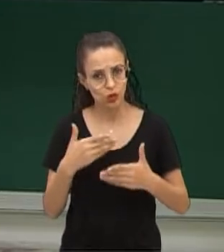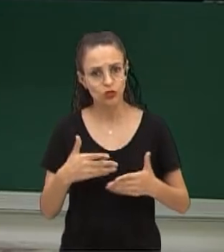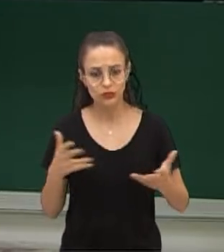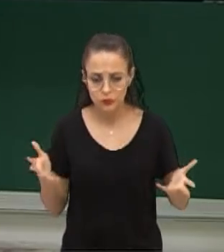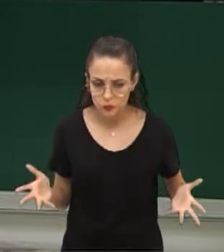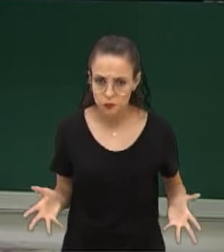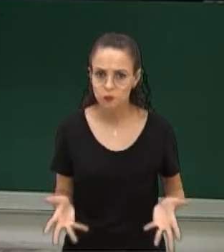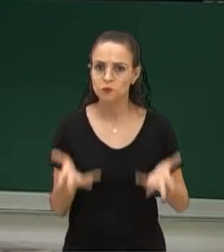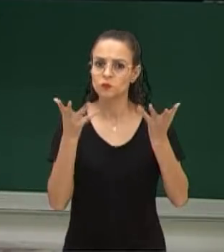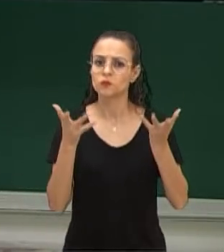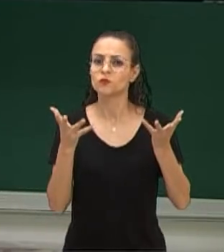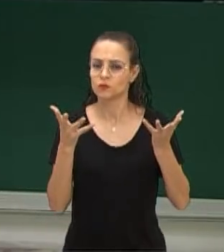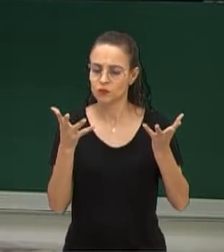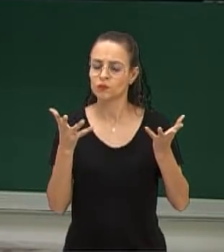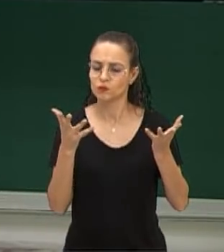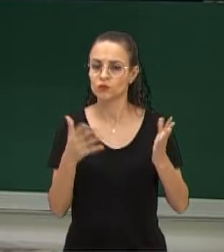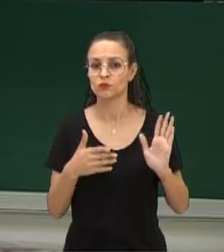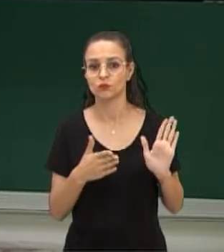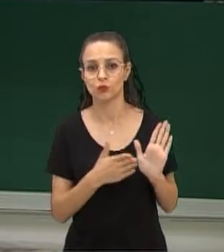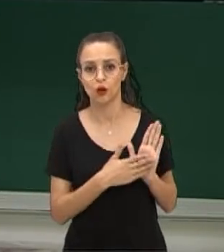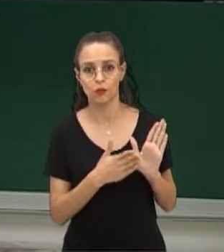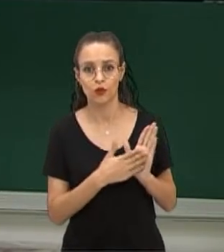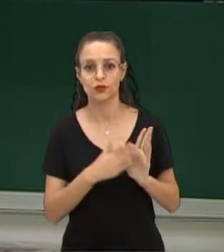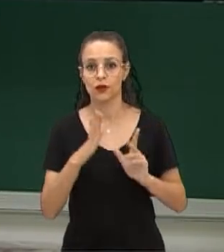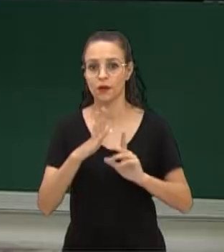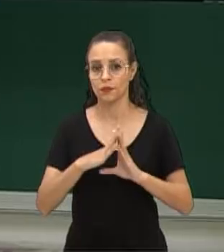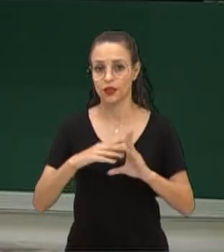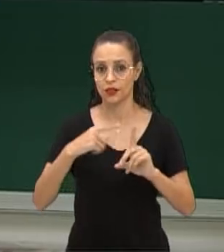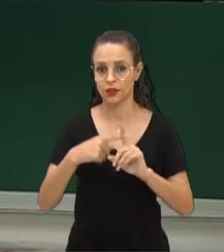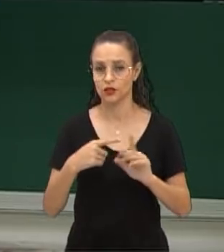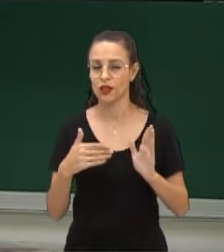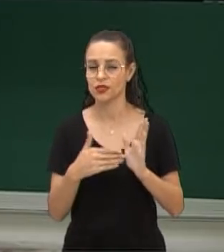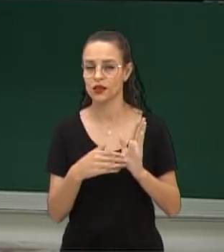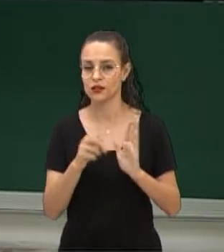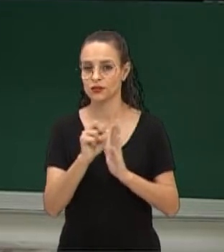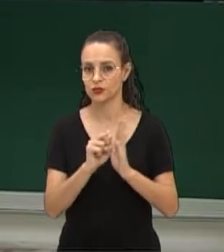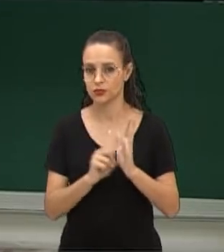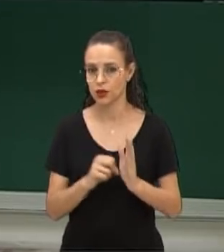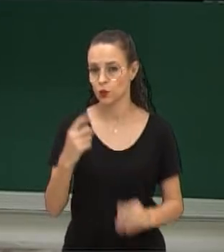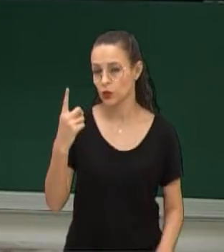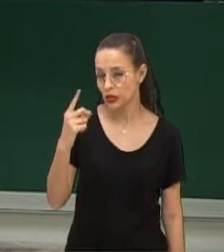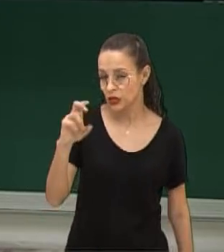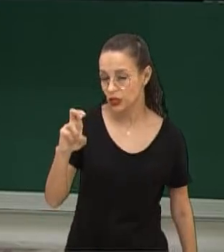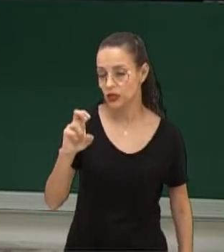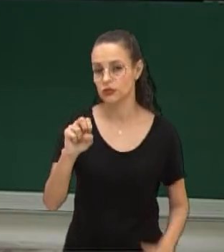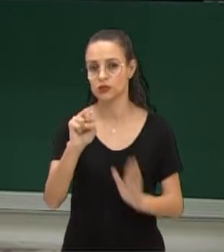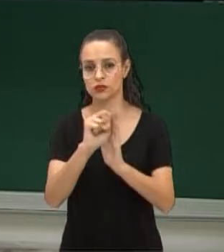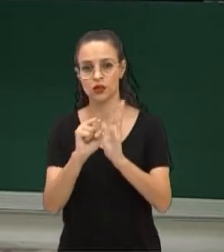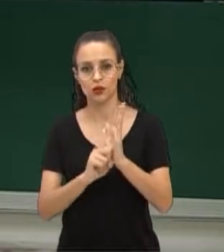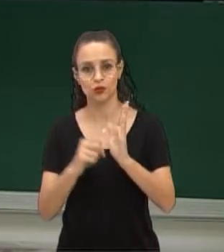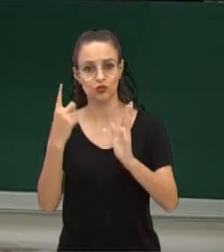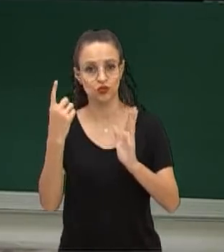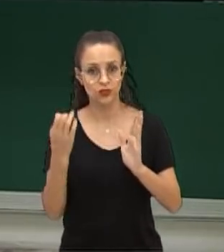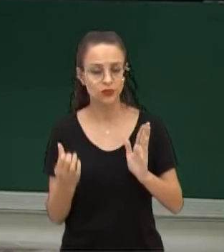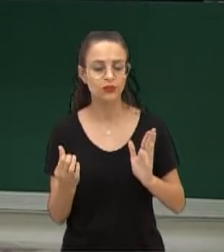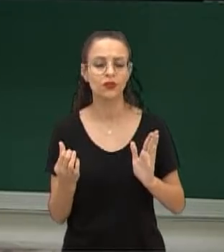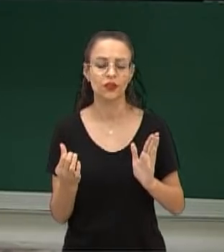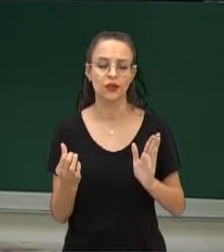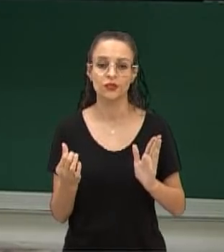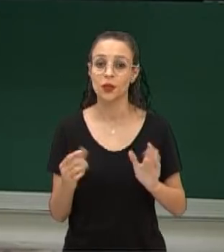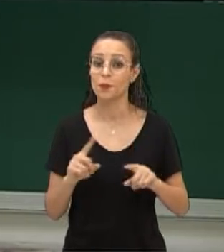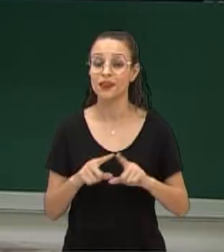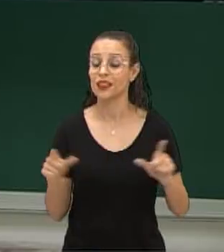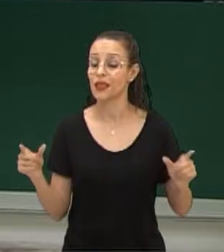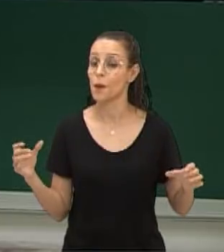muita força proposta pela igreja até o século XV, XVI, ela vinha ganhando um corpo, então ela não estava totalmente